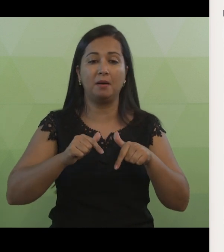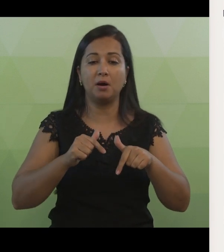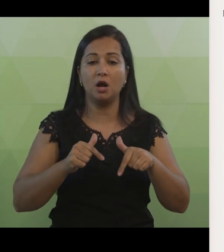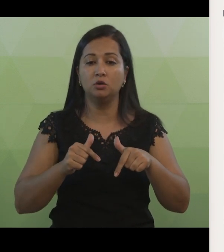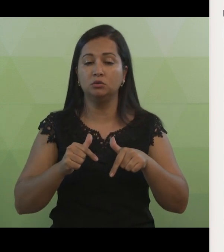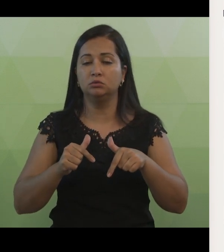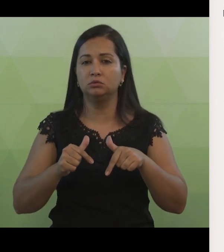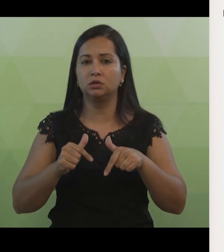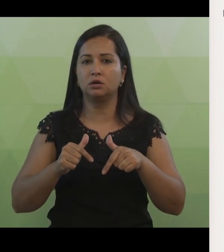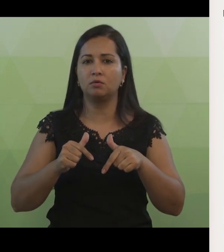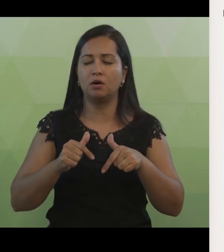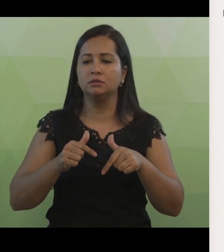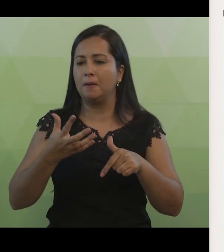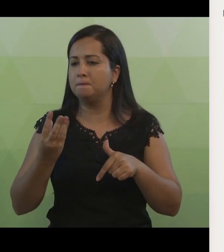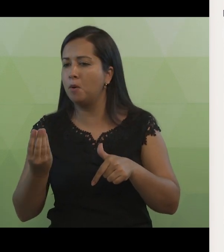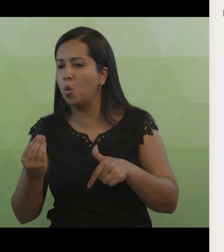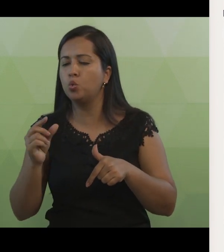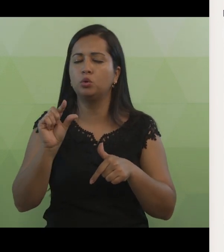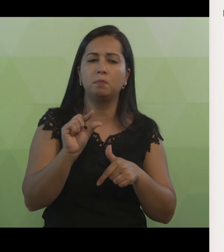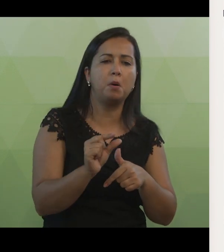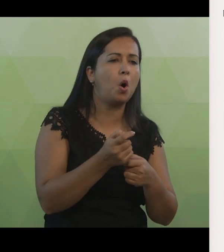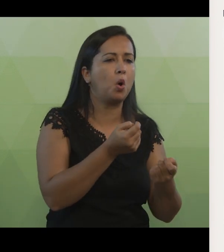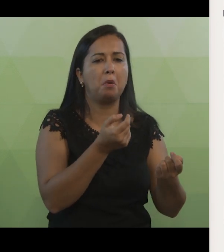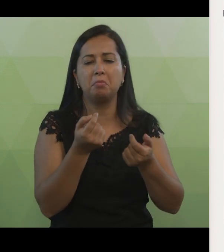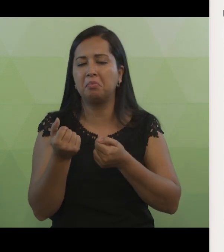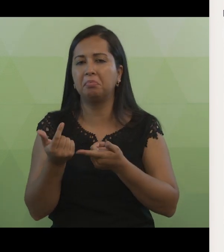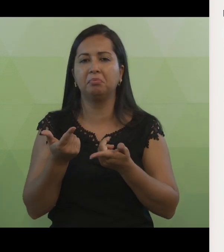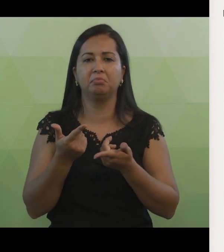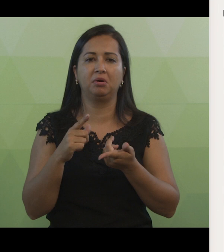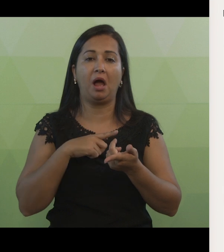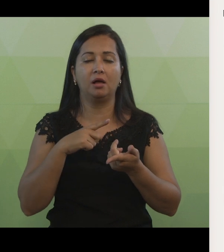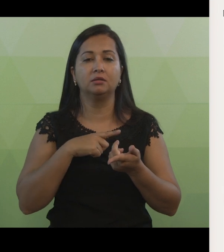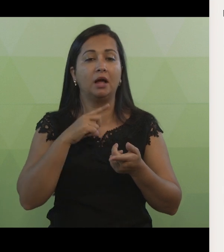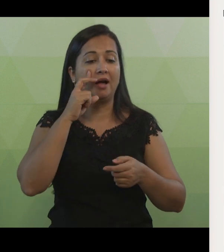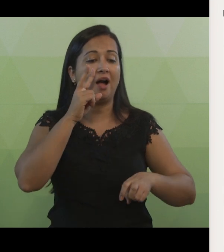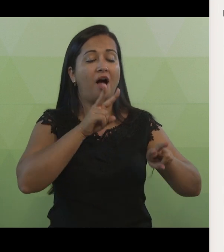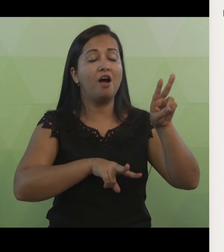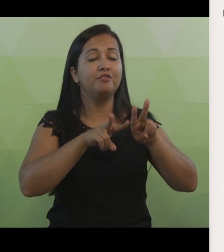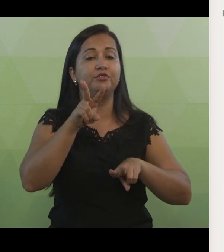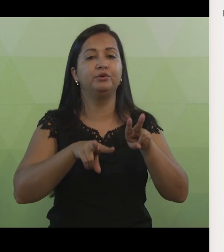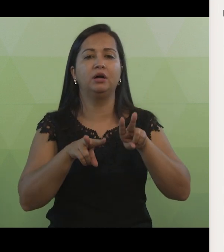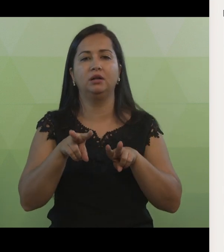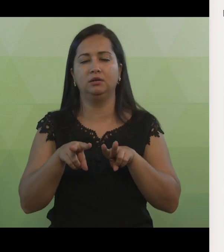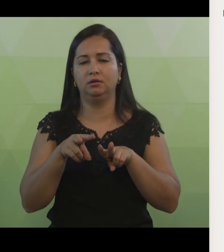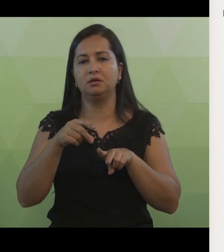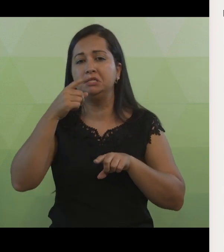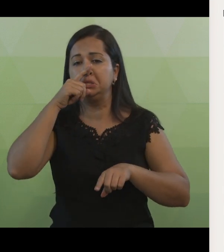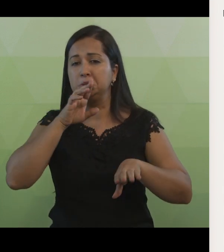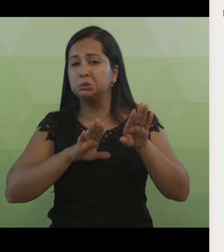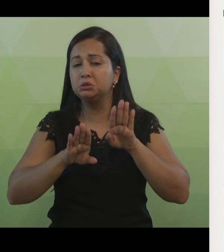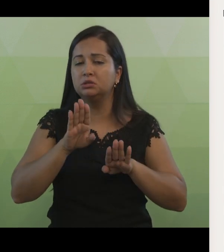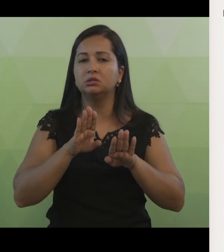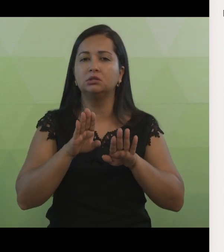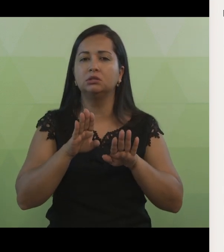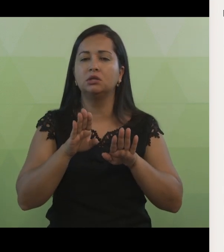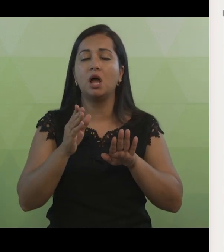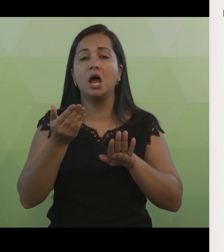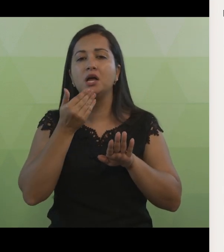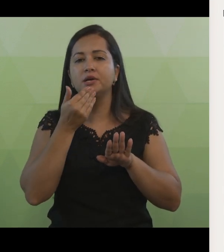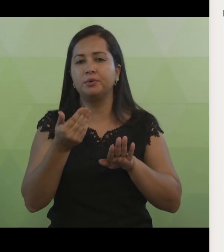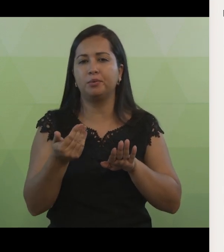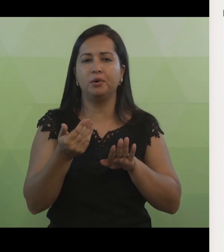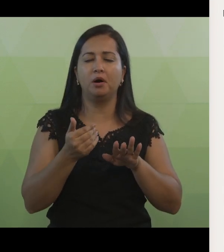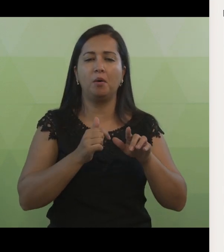operacionais. Então, o planejamento, como o próprio nome já disse, tem que avaliar o risco e em quais tarefas o